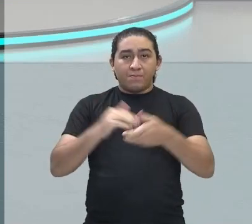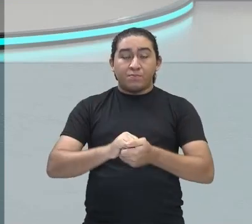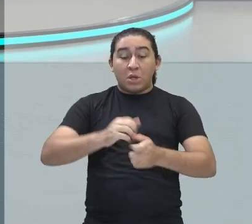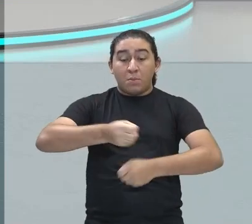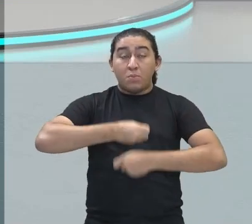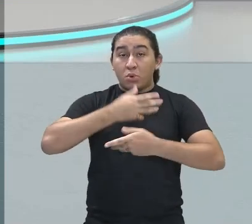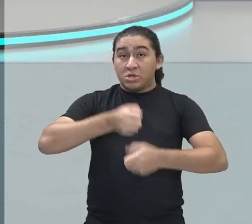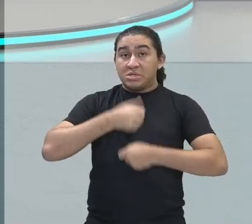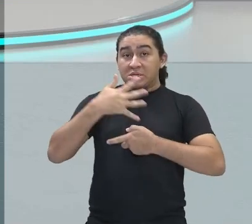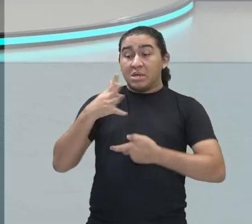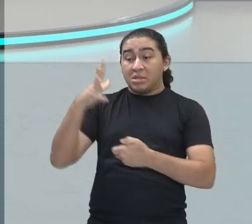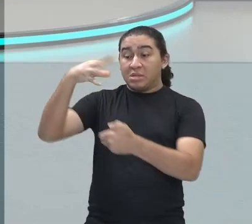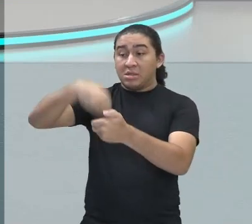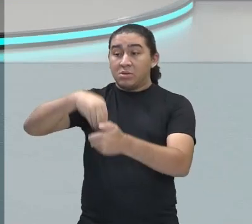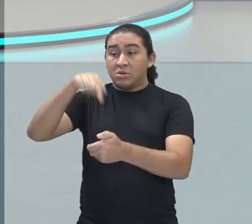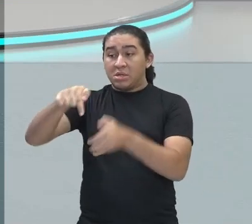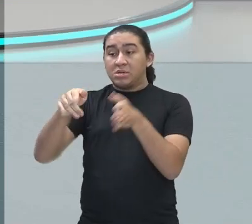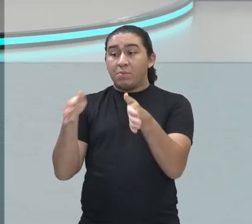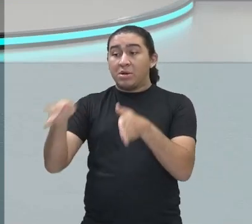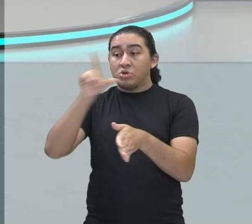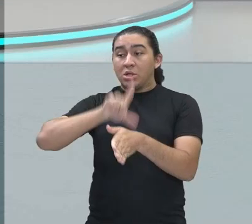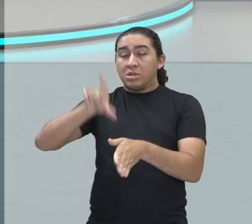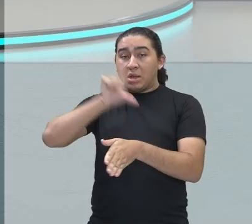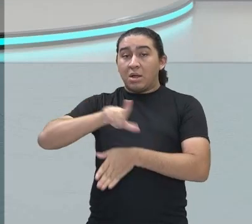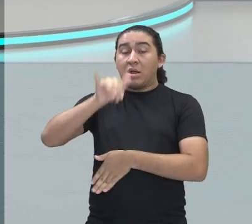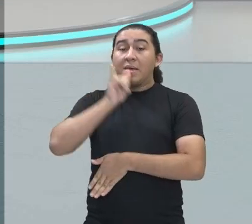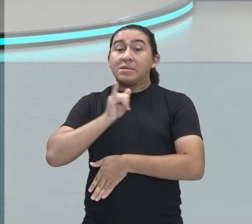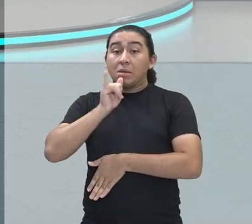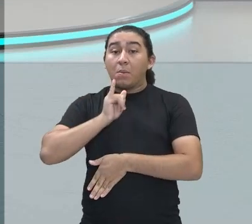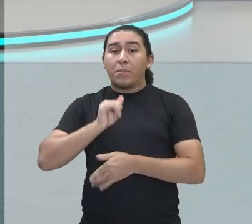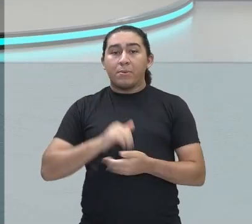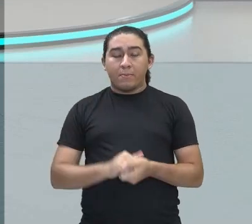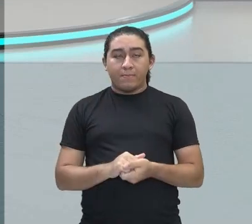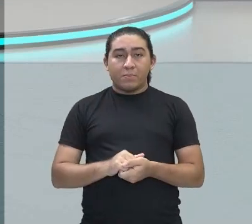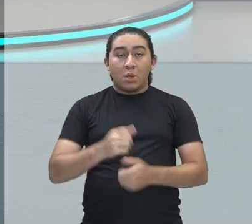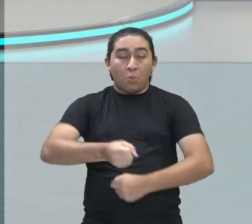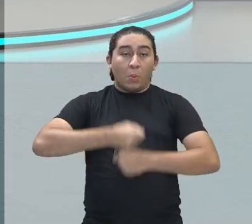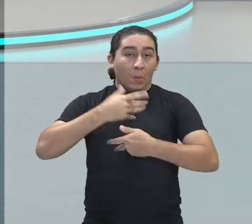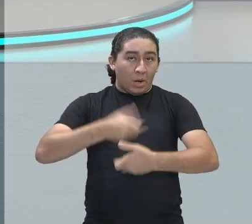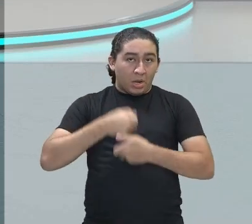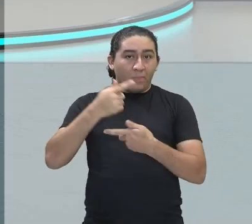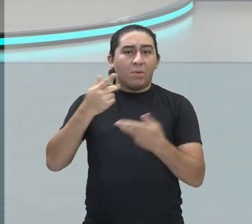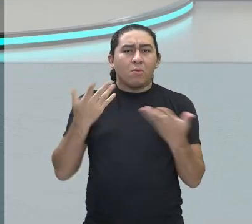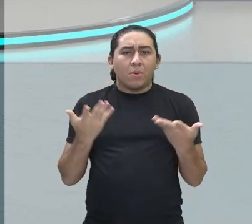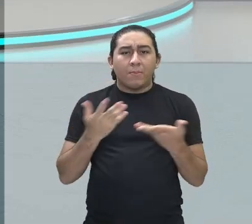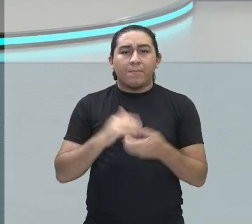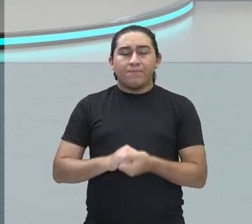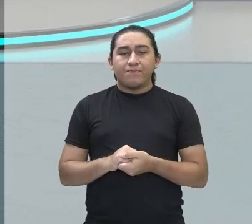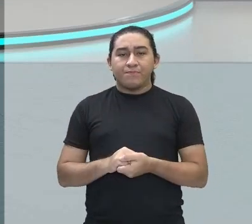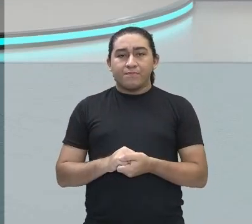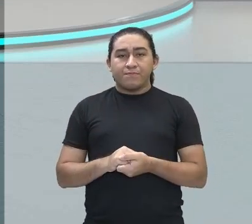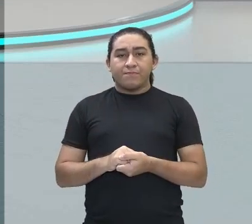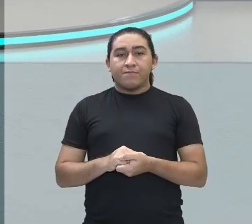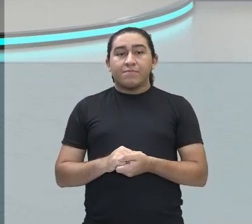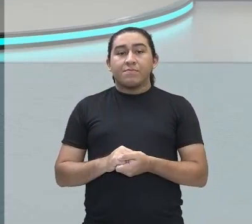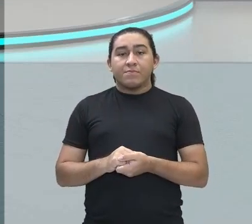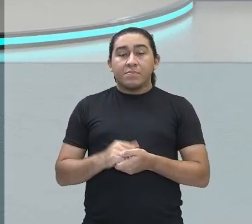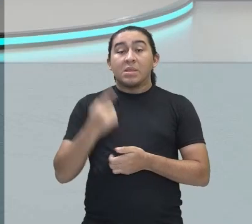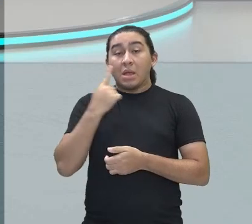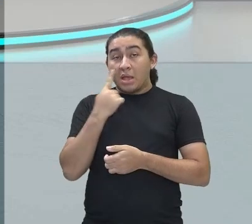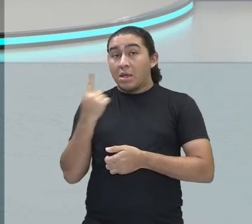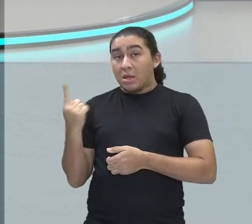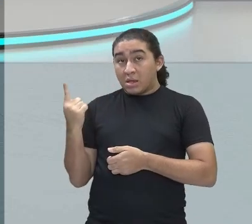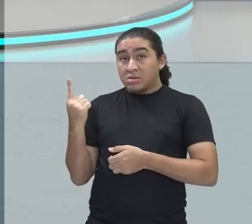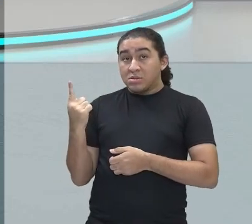Poesia simbolista. Exemplo de um poema simbolista. Cruz e Souza é o